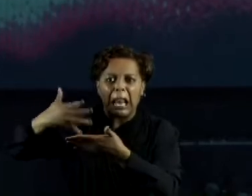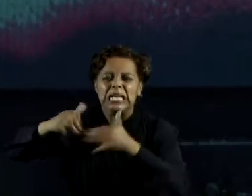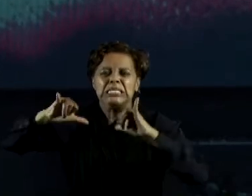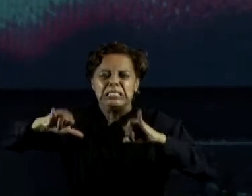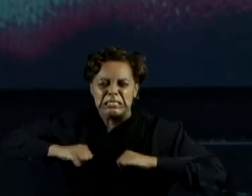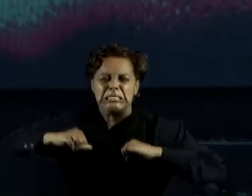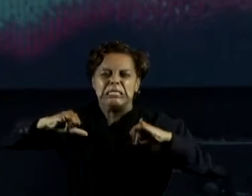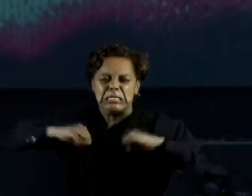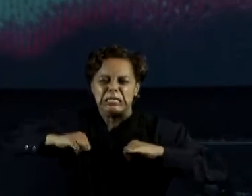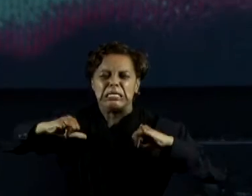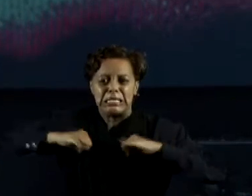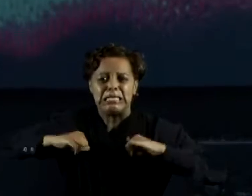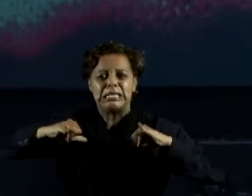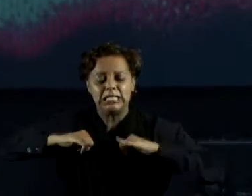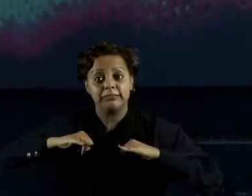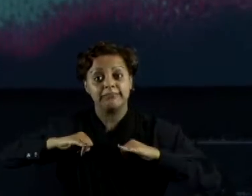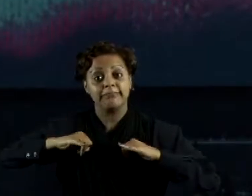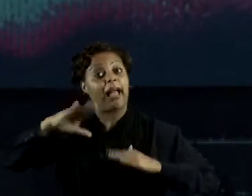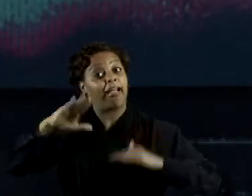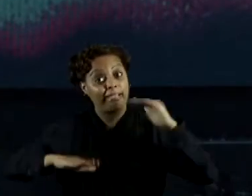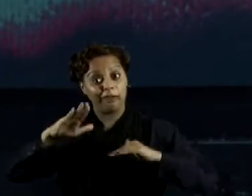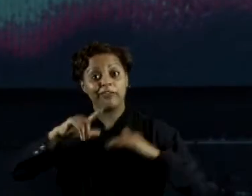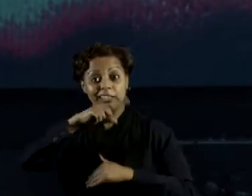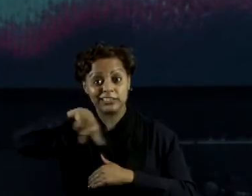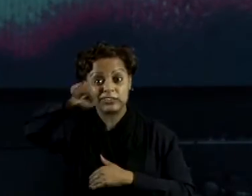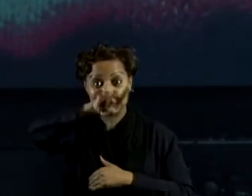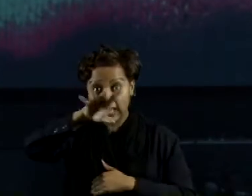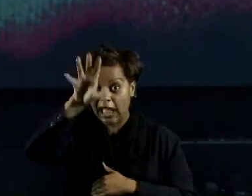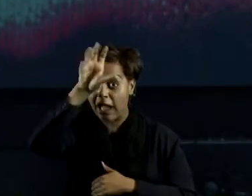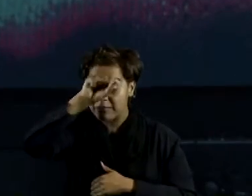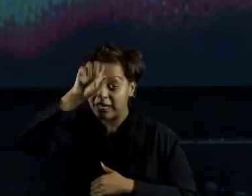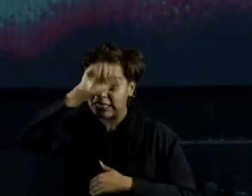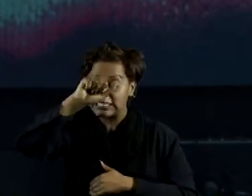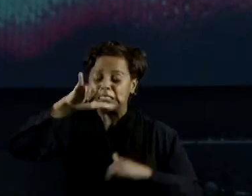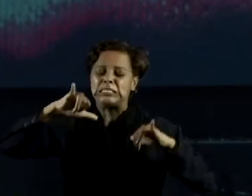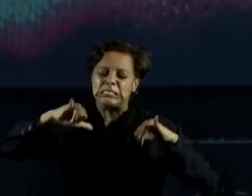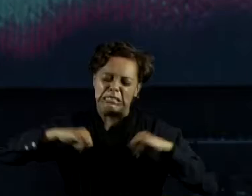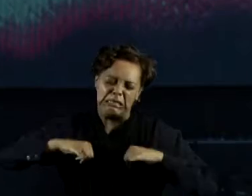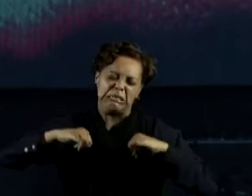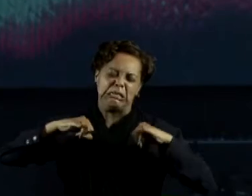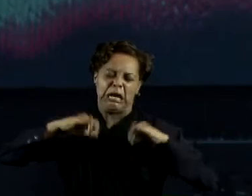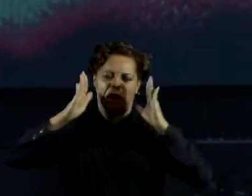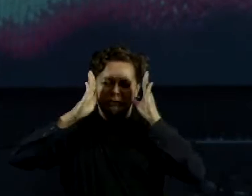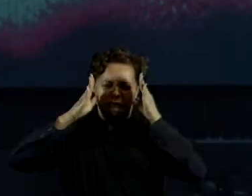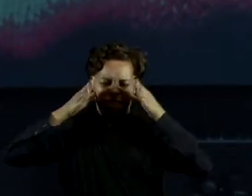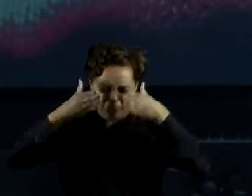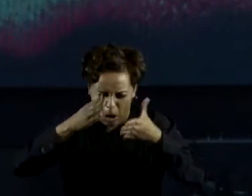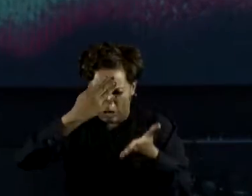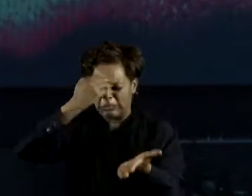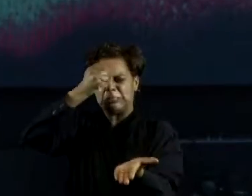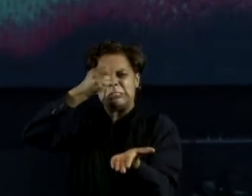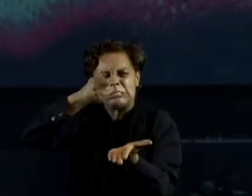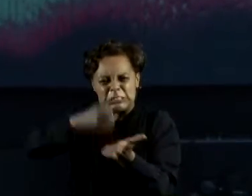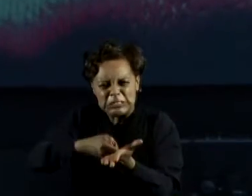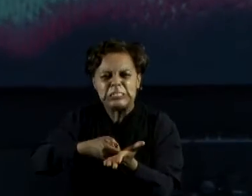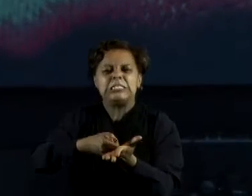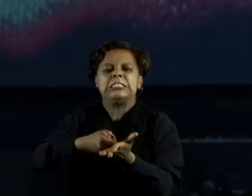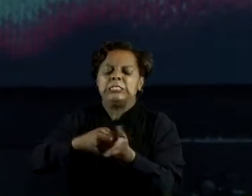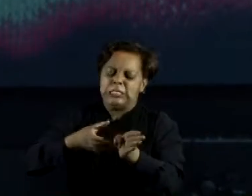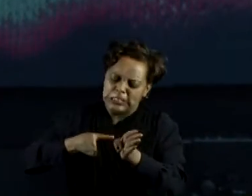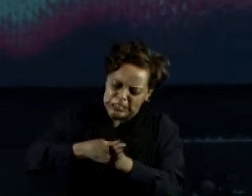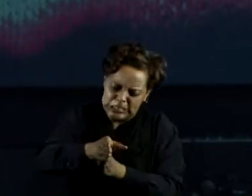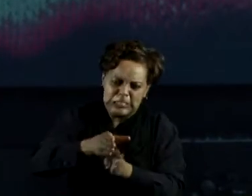Então, muitas vezes, o aprendizado requer sofrimento, requer foco, decisão, boa mentoria,